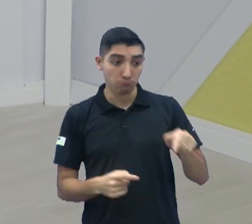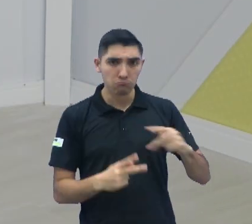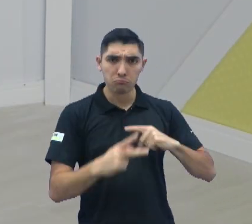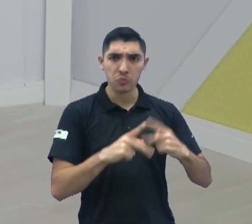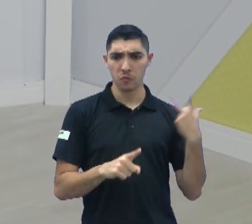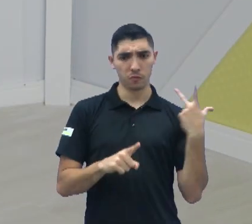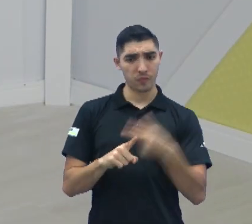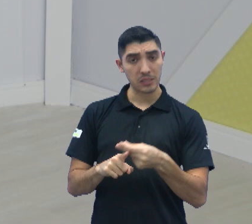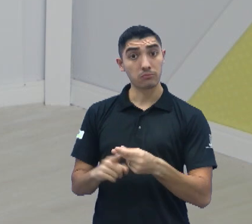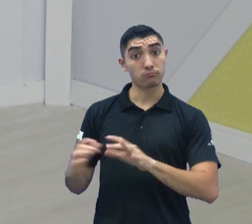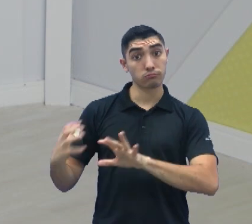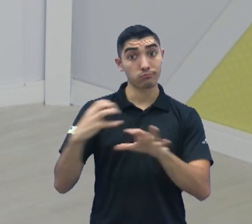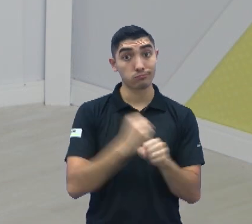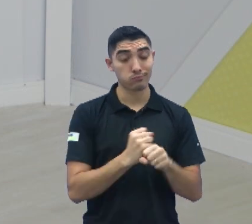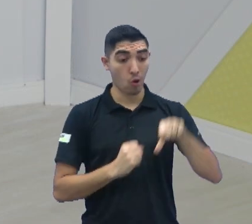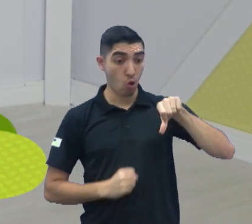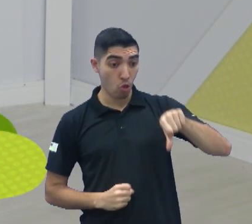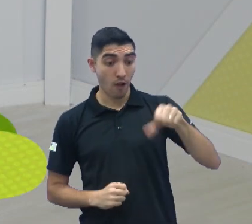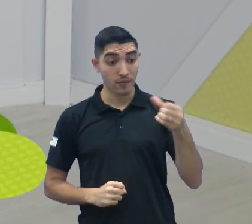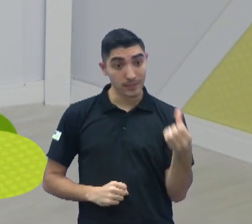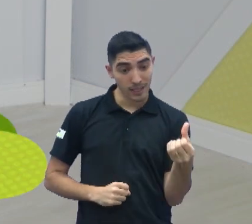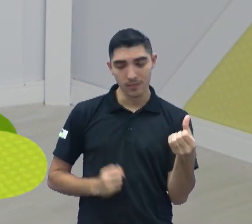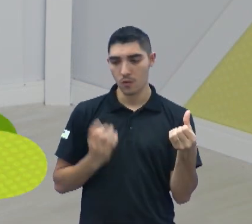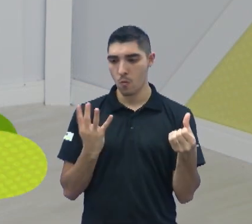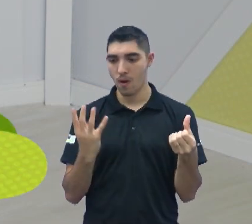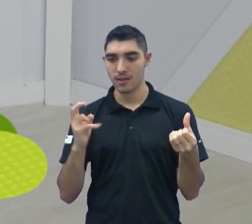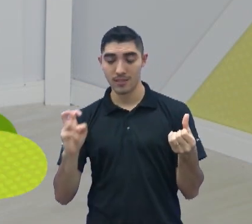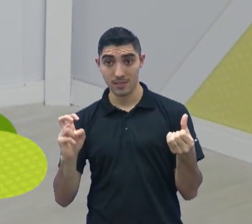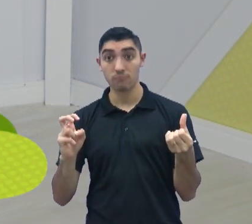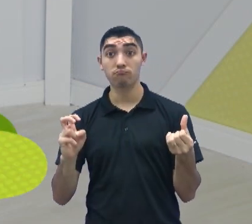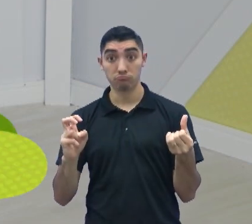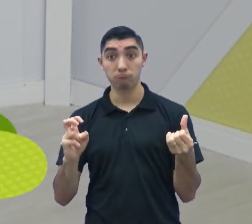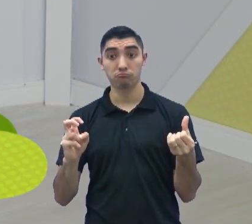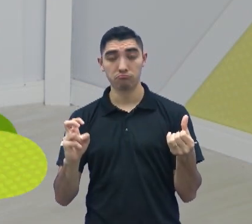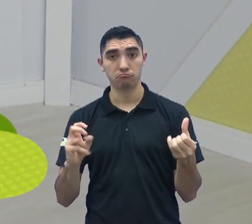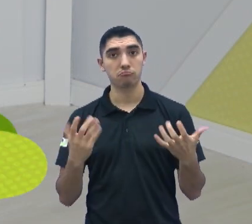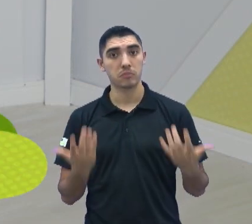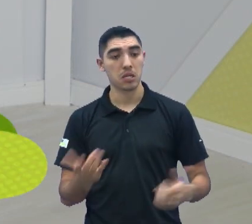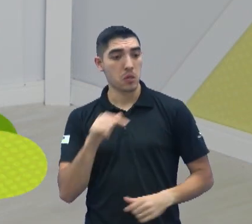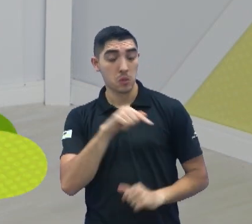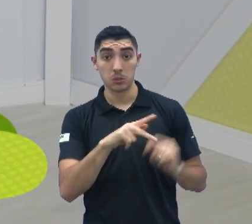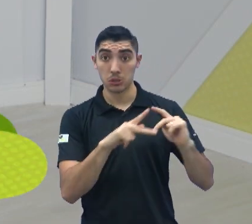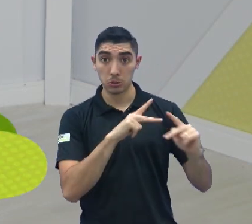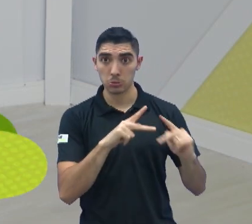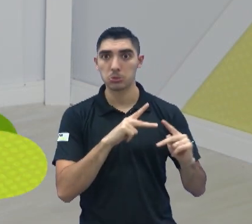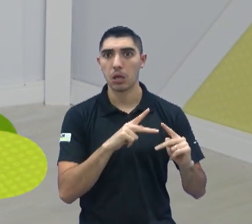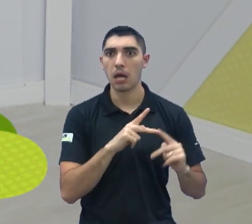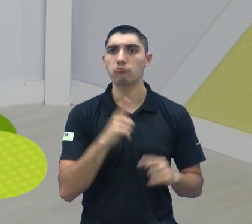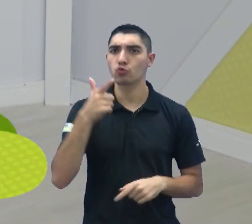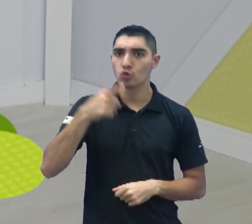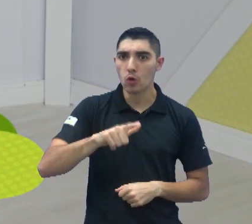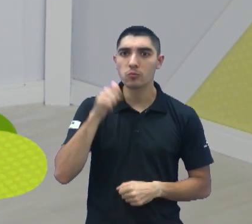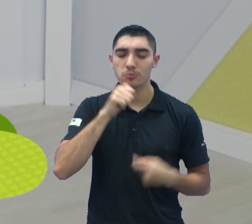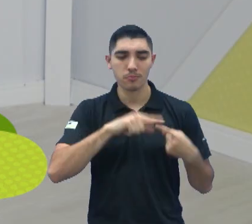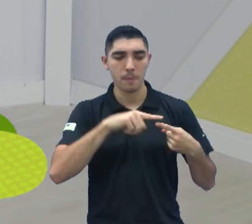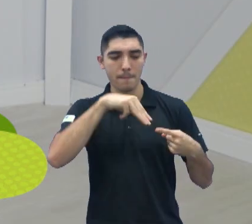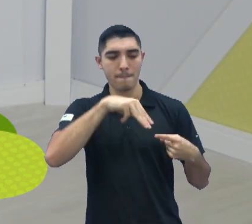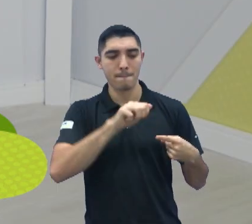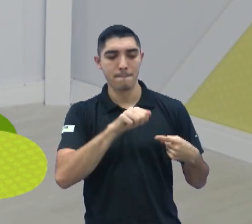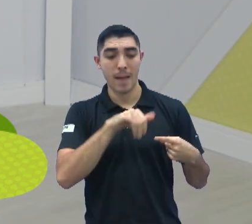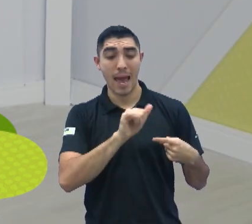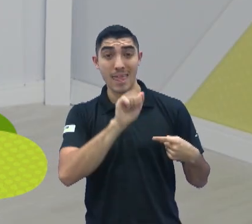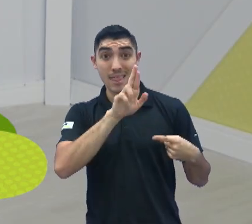pelo placar de 96-45, com destaque, mais uma vez, para Maiara Leôncio, que